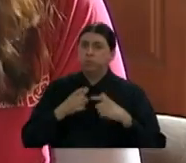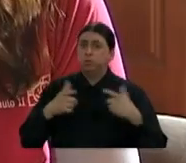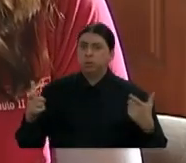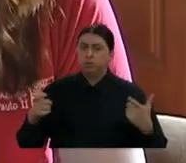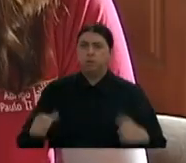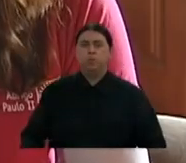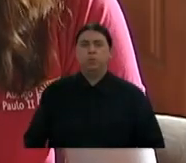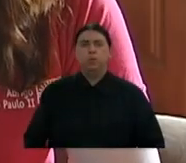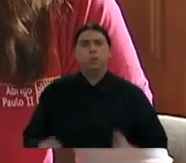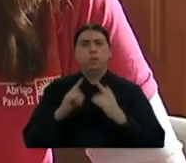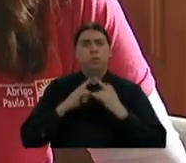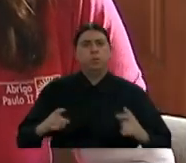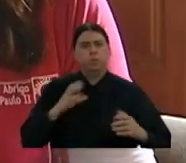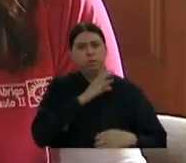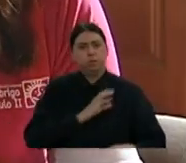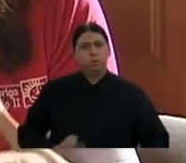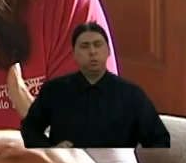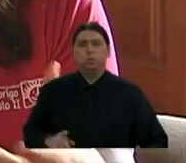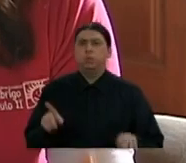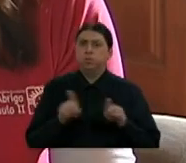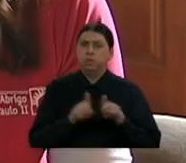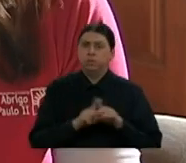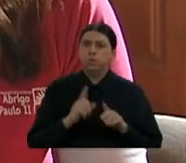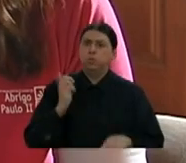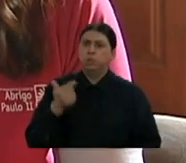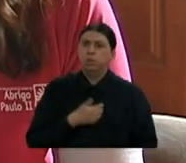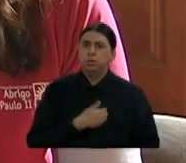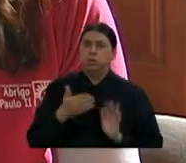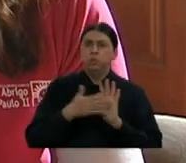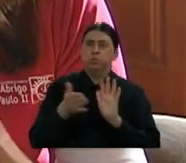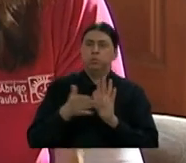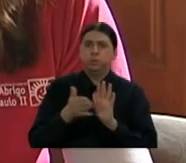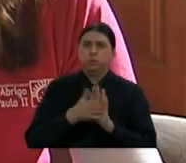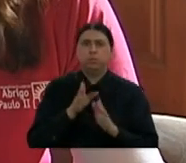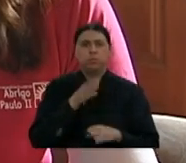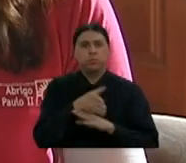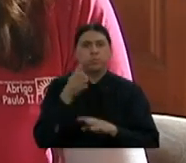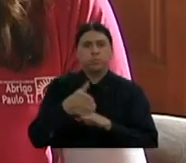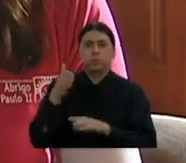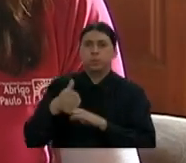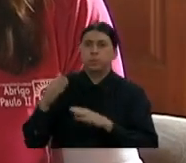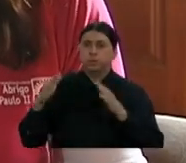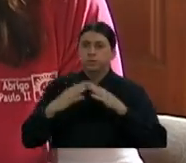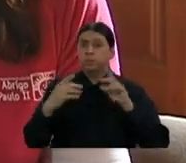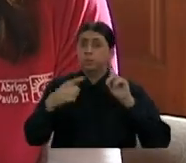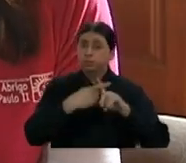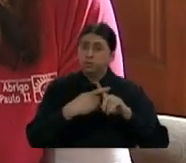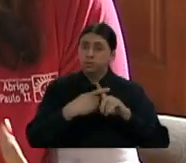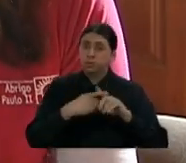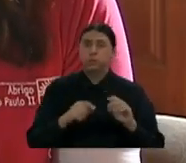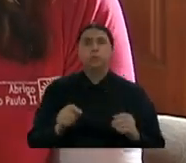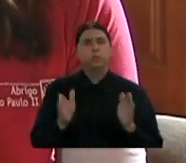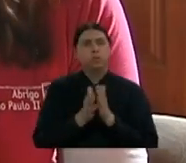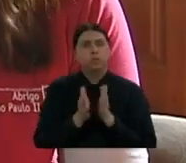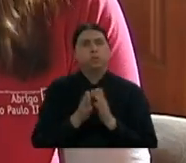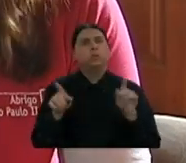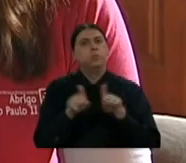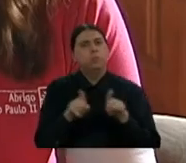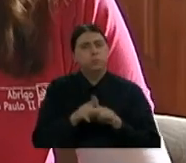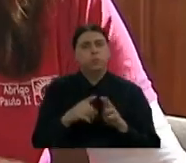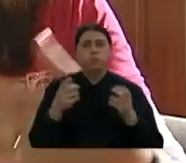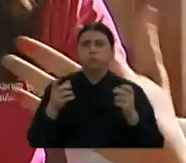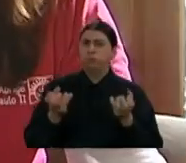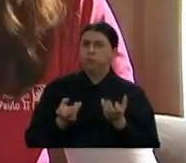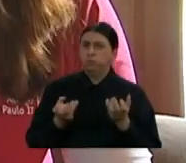católica promove que eles freqüentem né a igreja que os que tiverem interesse